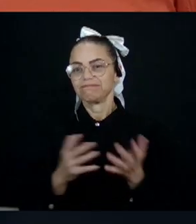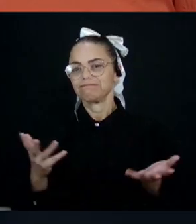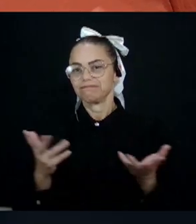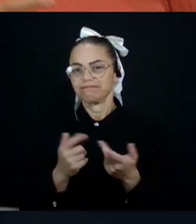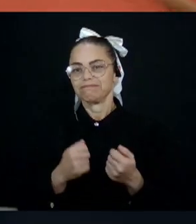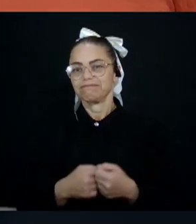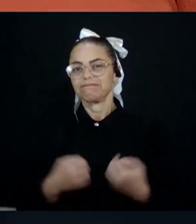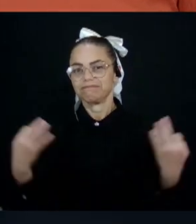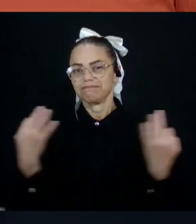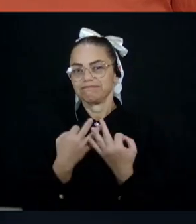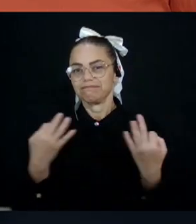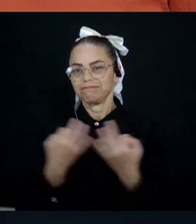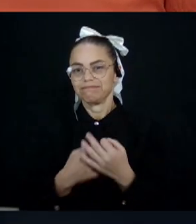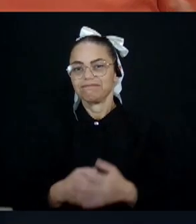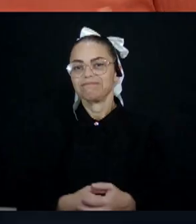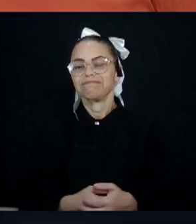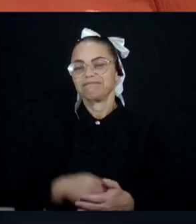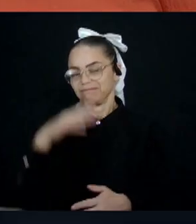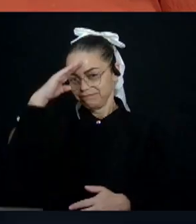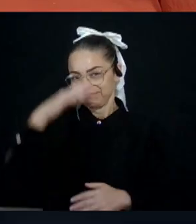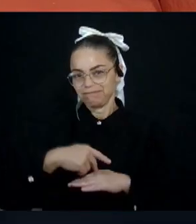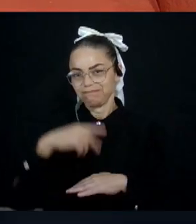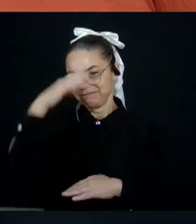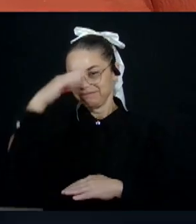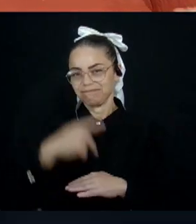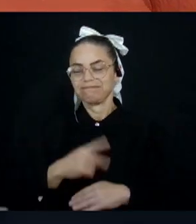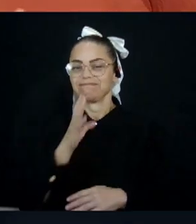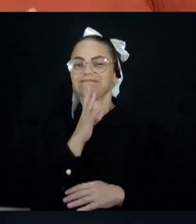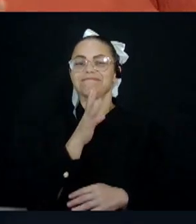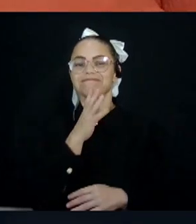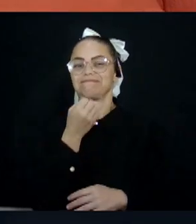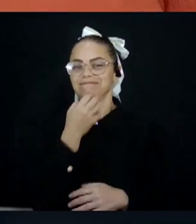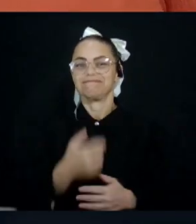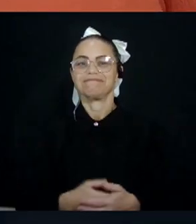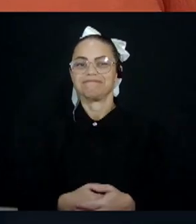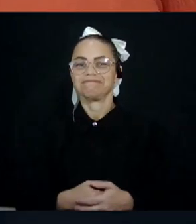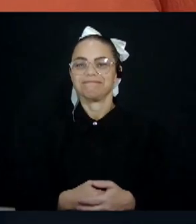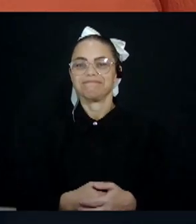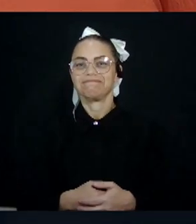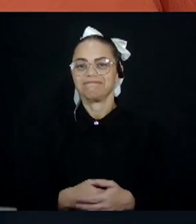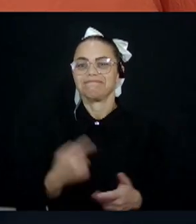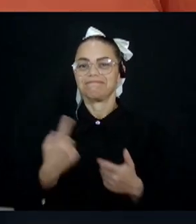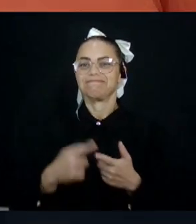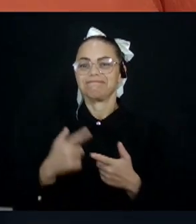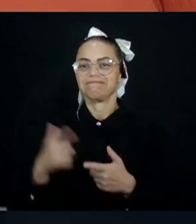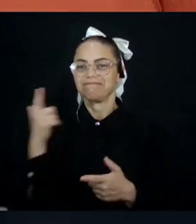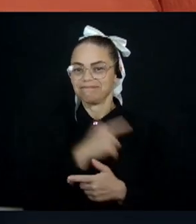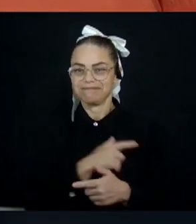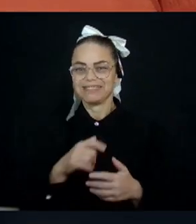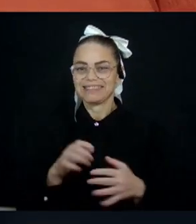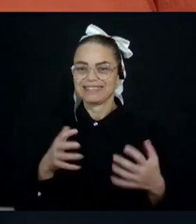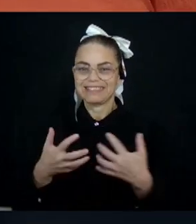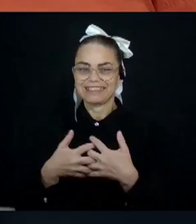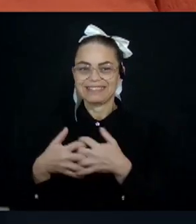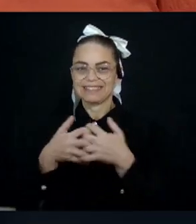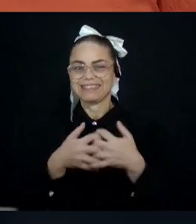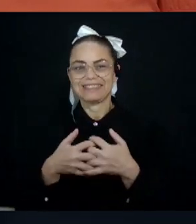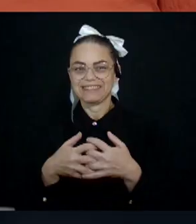assim, tem um autoconhecimento muito, muito bom, diga-se de passagem, porque ele consegue desconectar, né? Isso eu